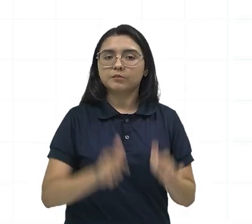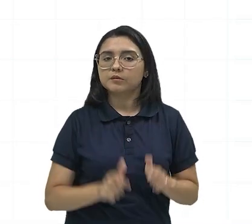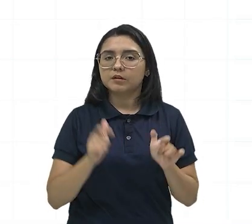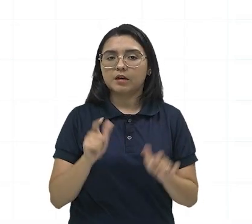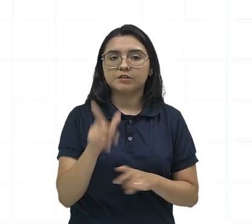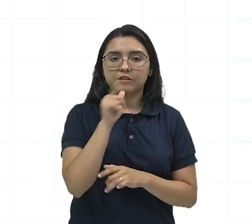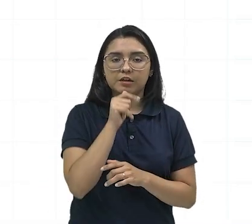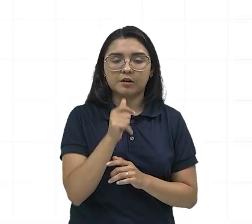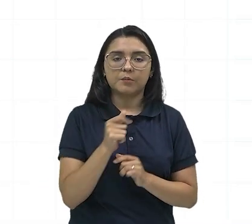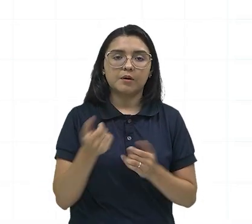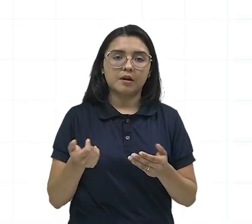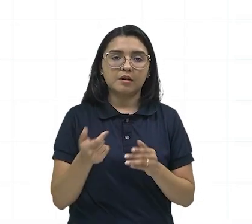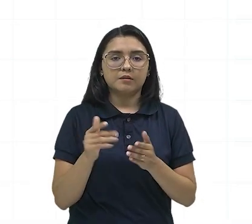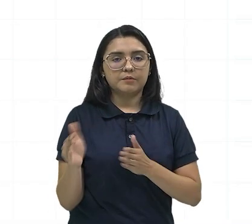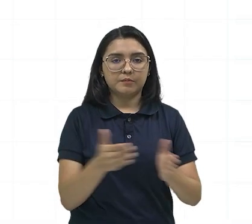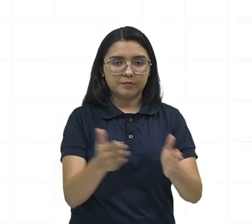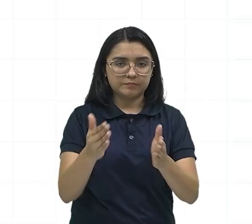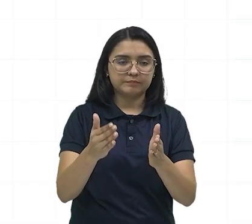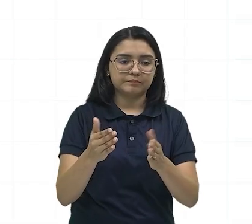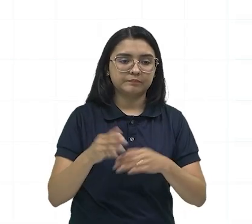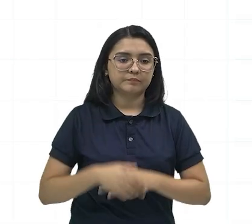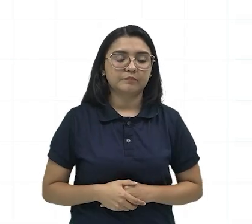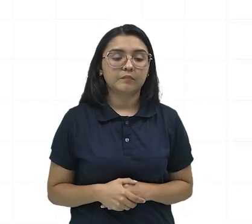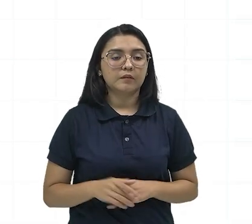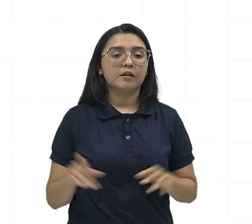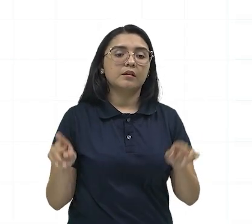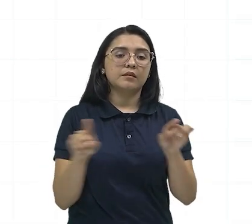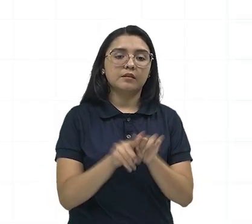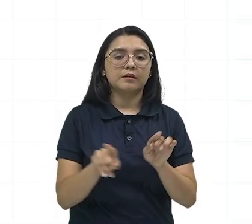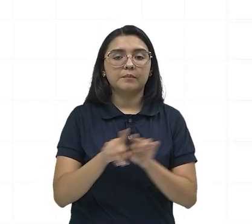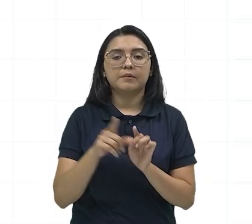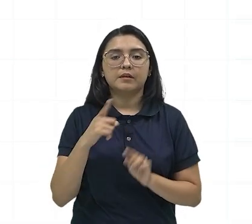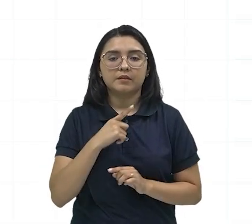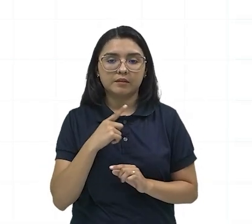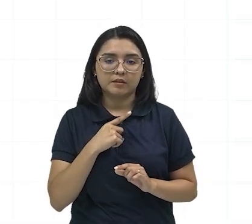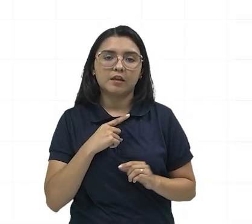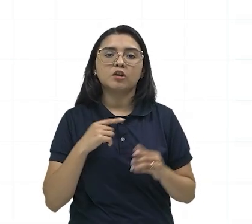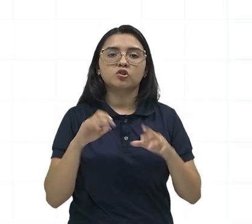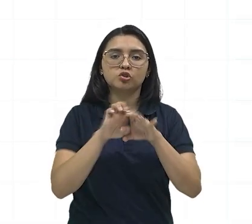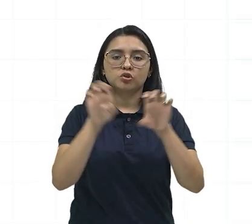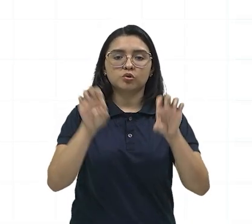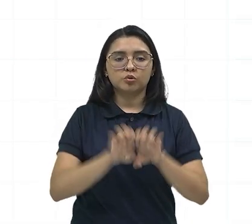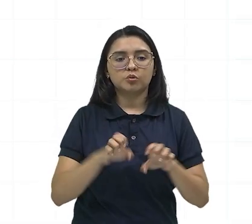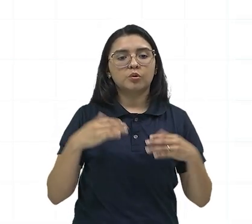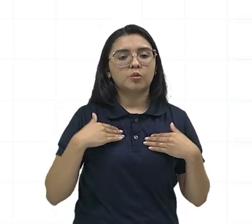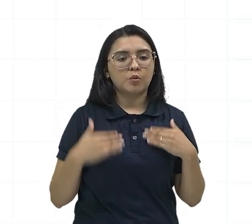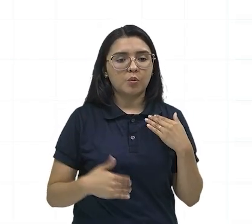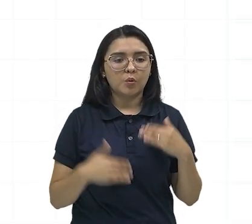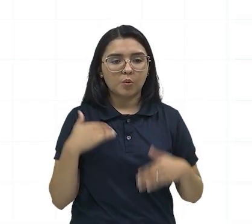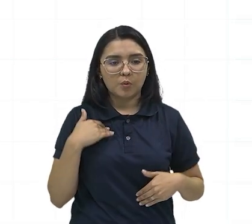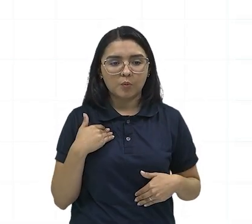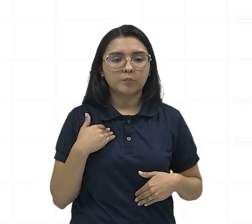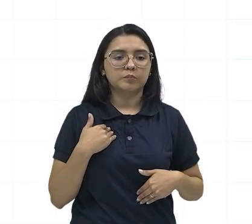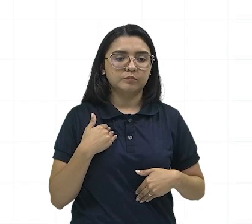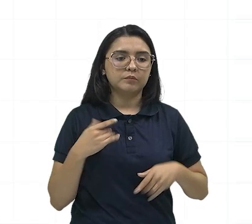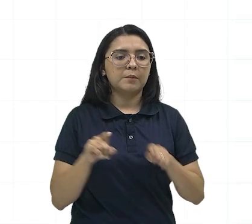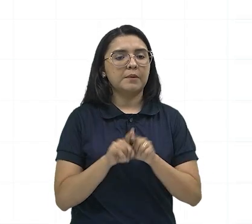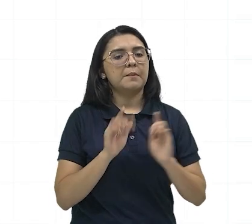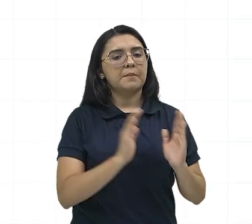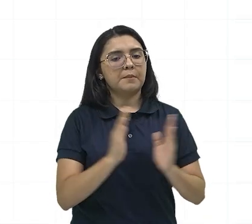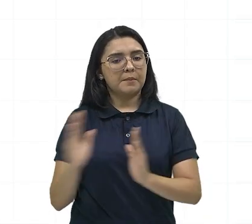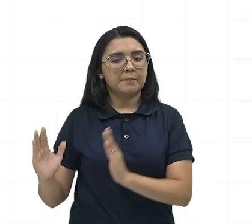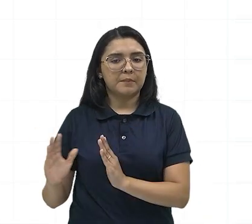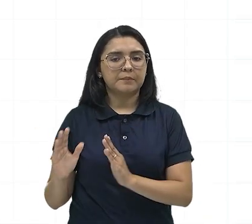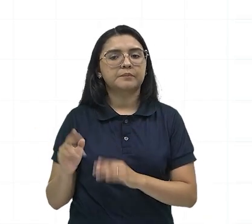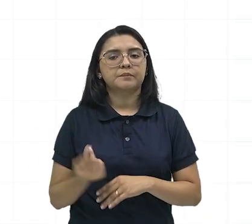água doce, né? Em manguezais. Apresentam corpo dividido em cefalotórax e abdômen, 2 pares